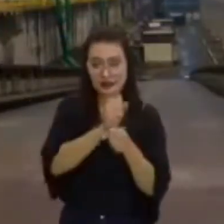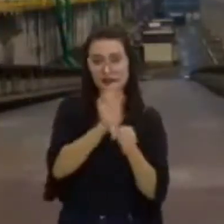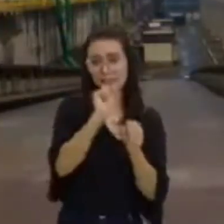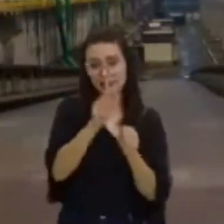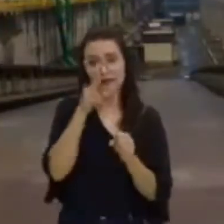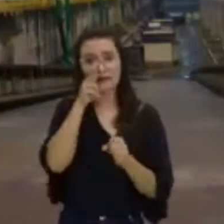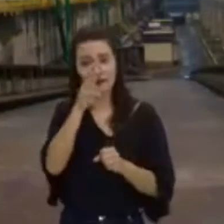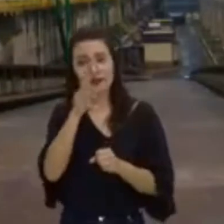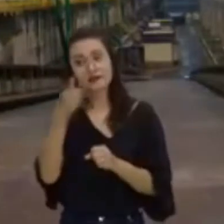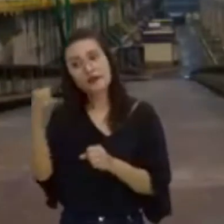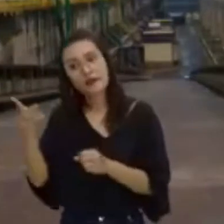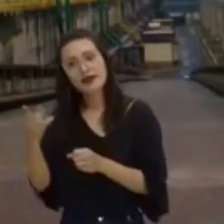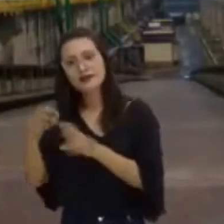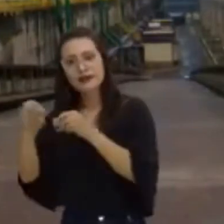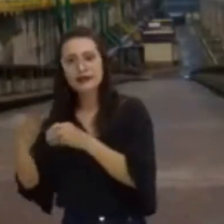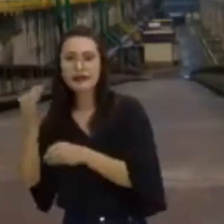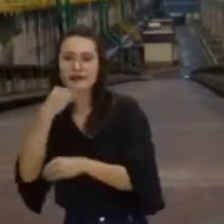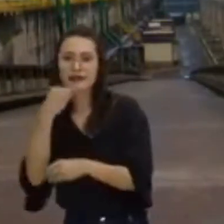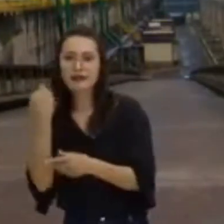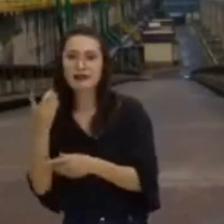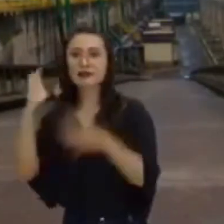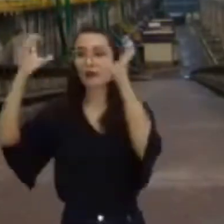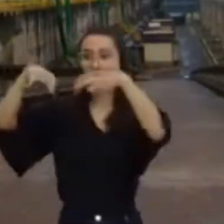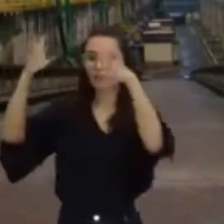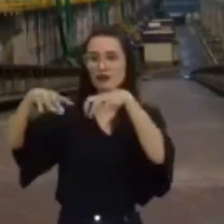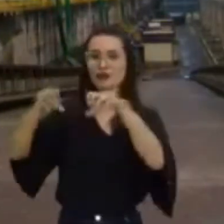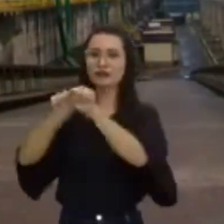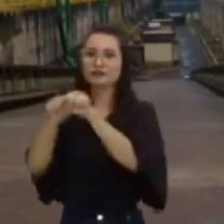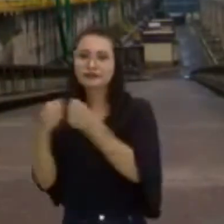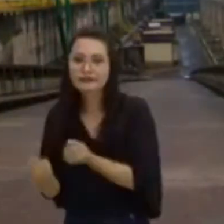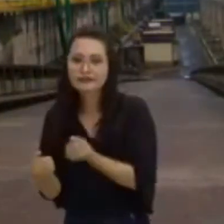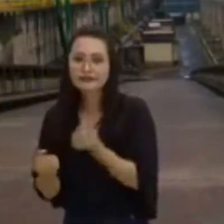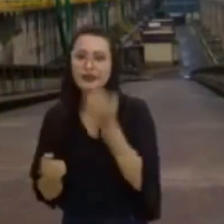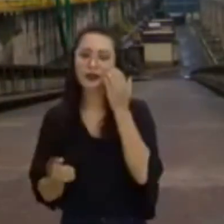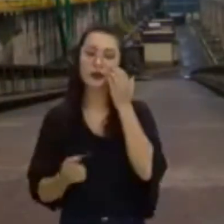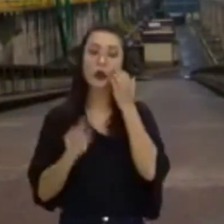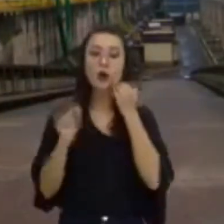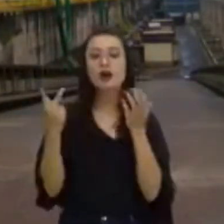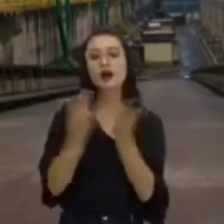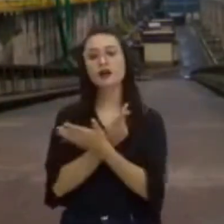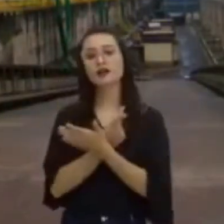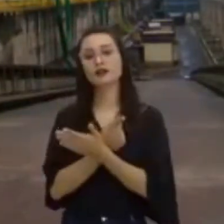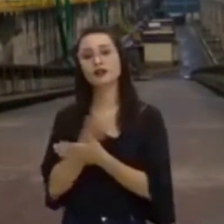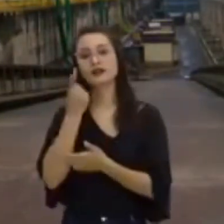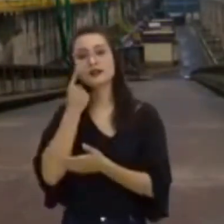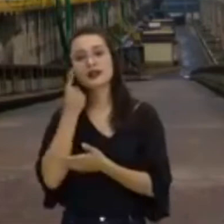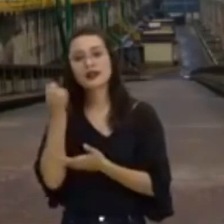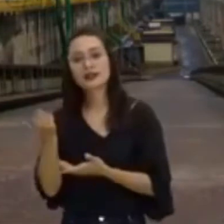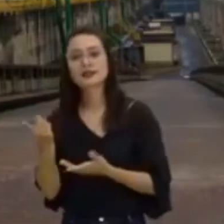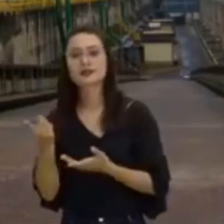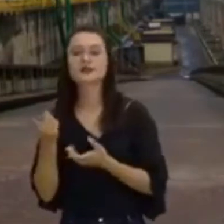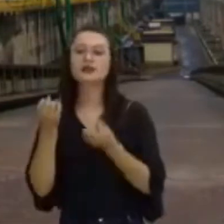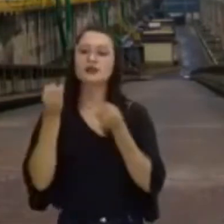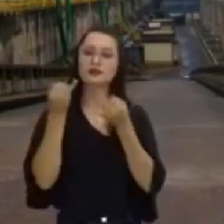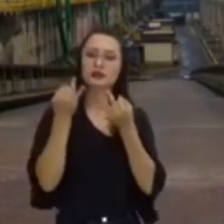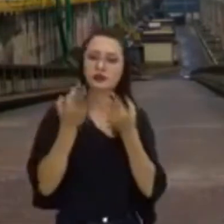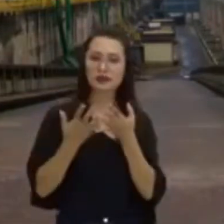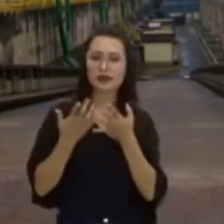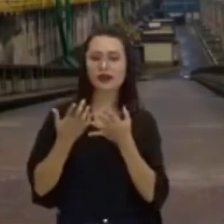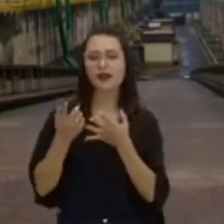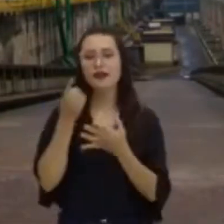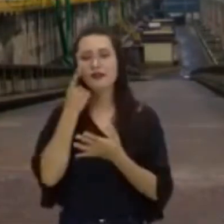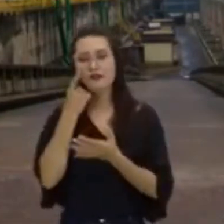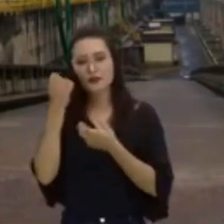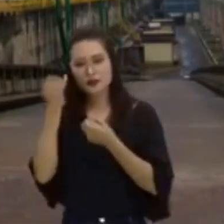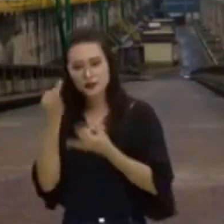mas mesmo assim a água bate lá e quebra. Por que que isso acontece? Exatamente pelo que, né, você pode voltar aqui